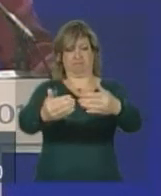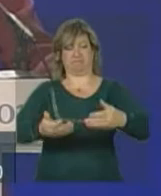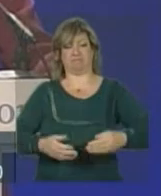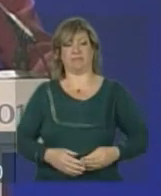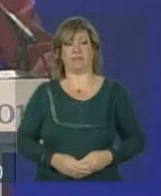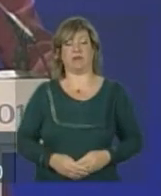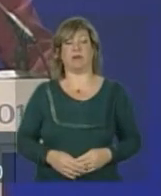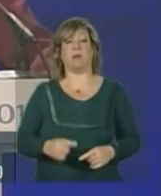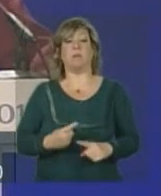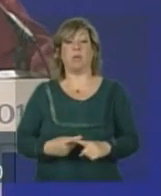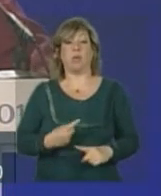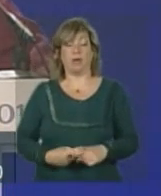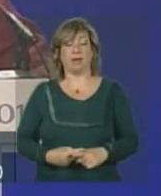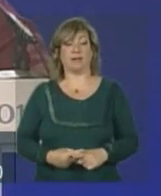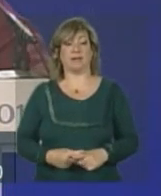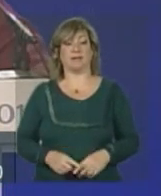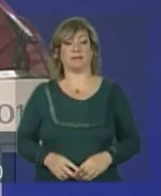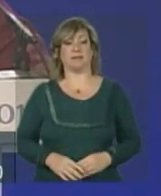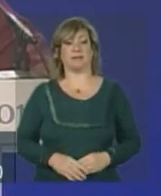Até porque